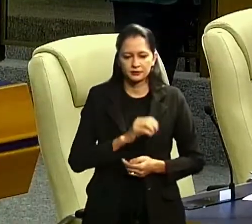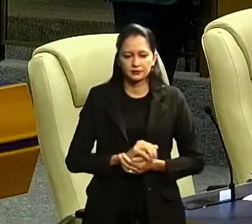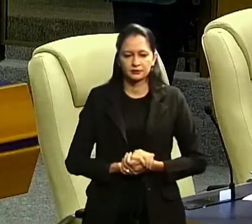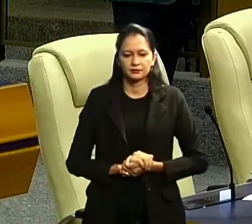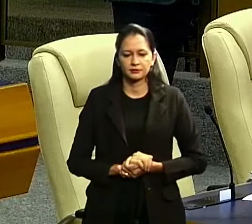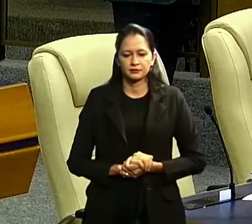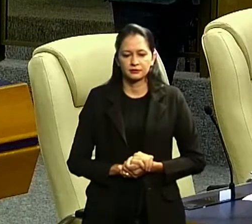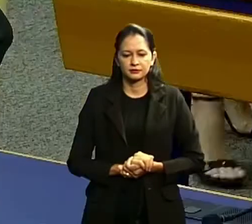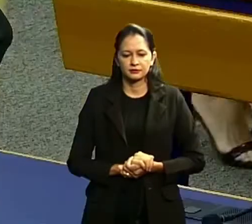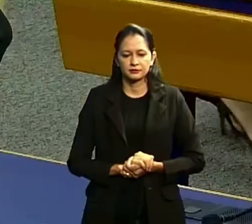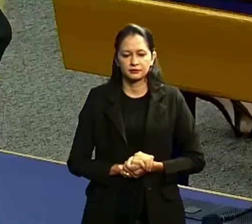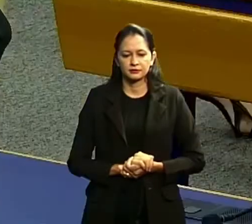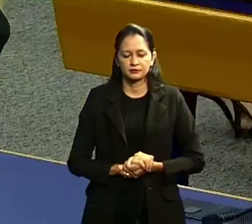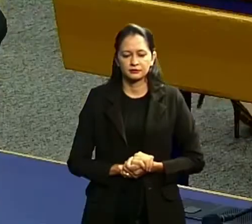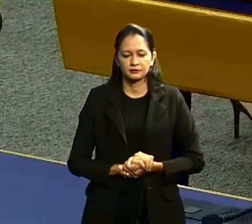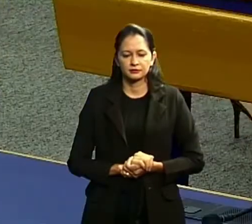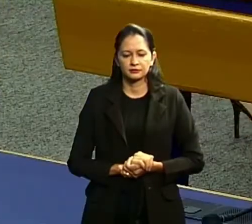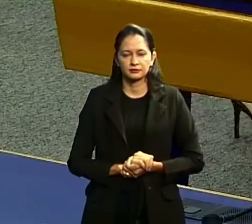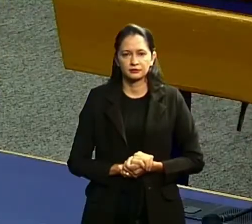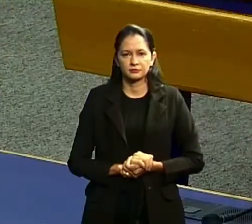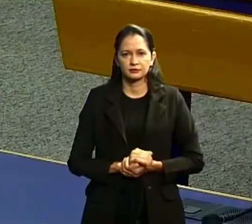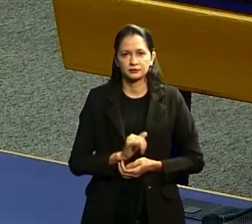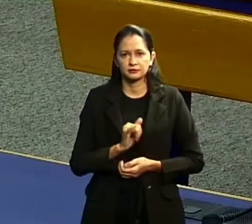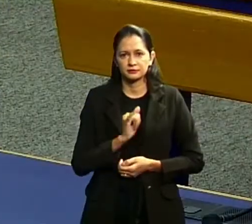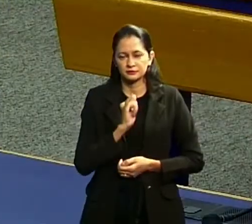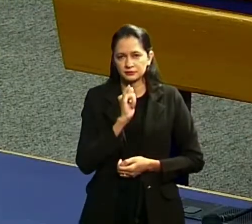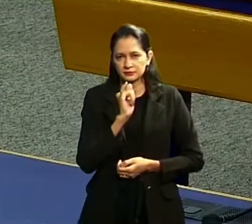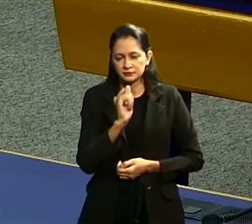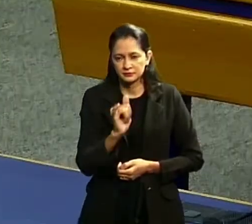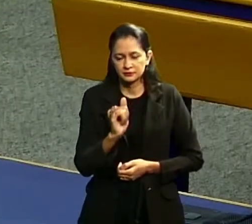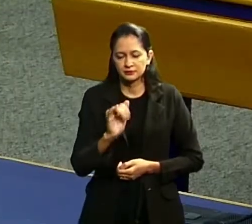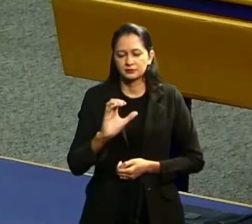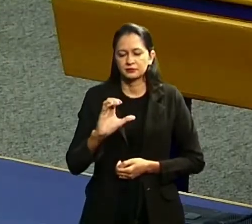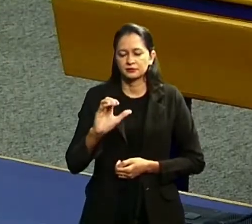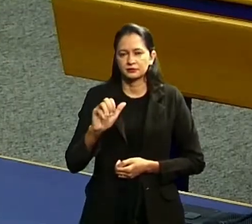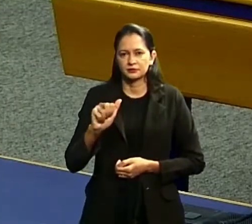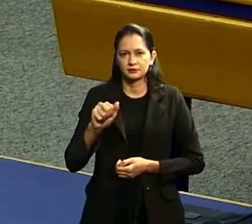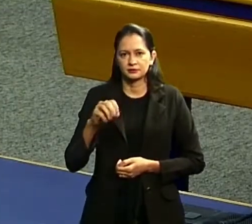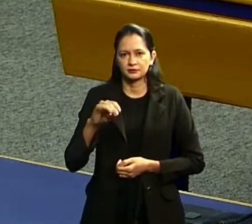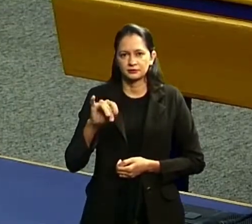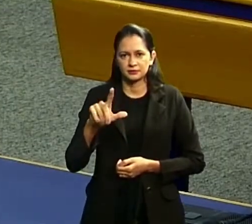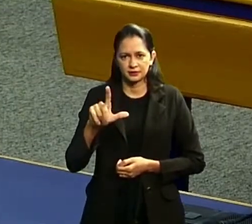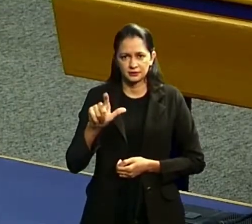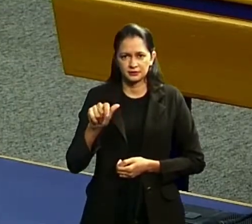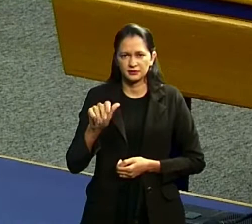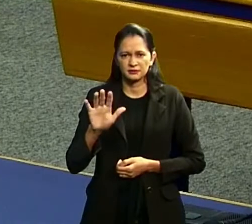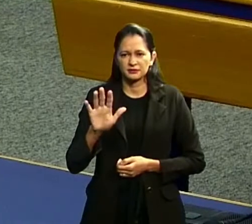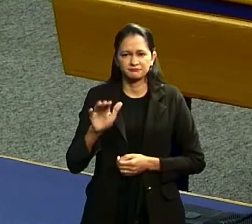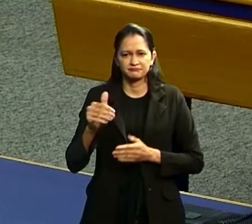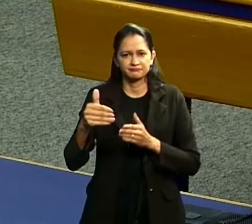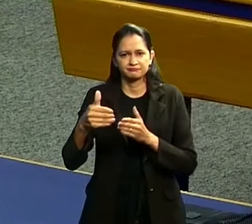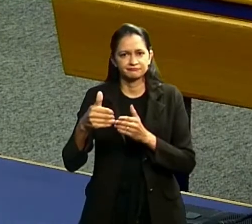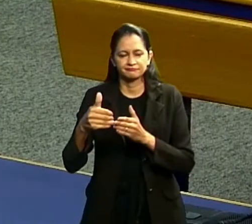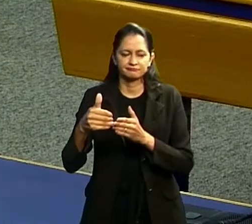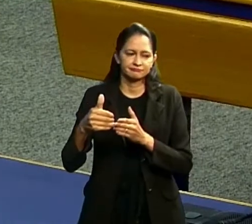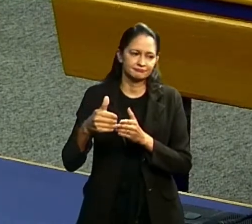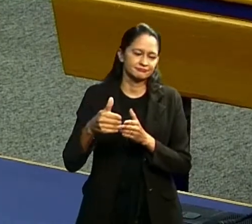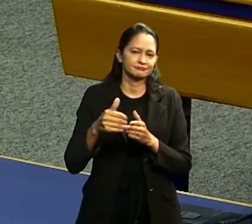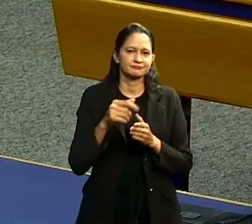Eu iria falar agora para a vereadora Camila, mas eu quero falar para o vereador Ronilson. Vereador